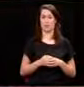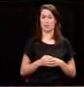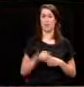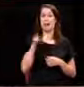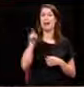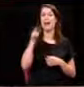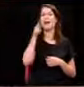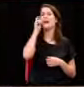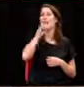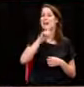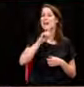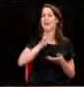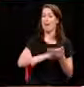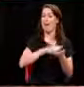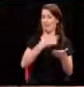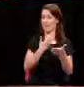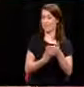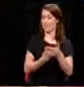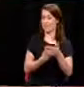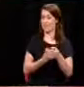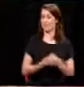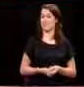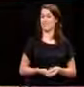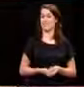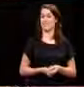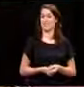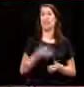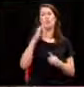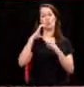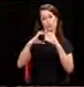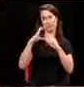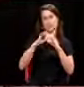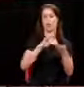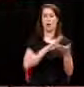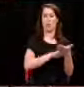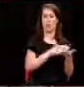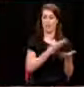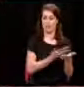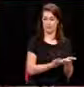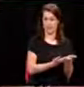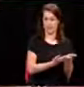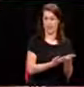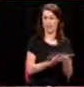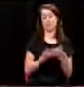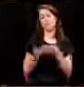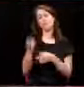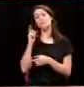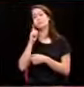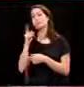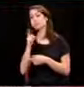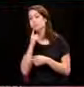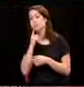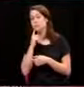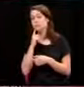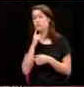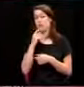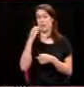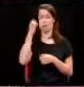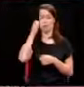uma intérprete em vídeo. Portanto, haverá uma comunicação entre a intérprete e o surdo em vídeo e depois é